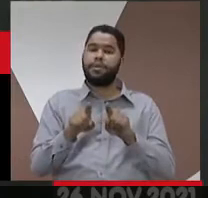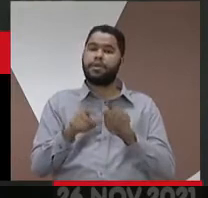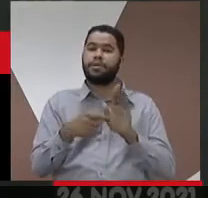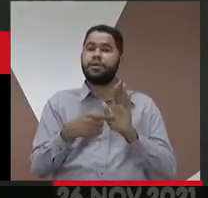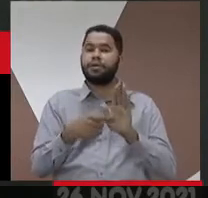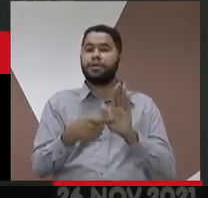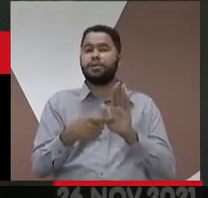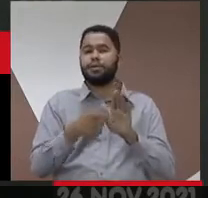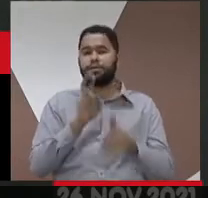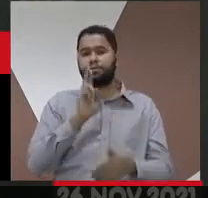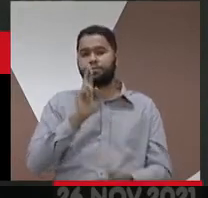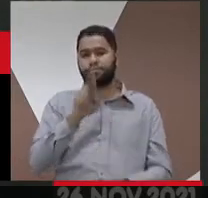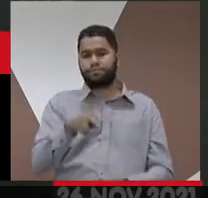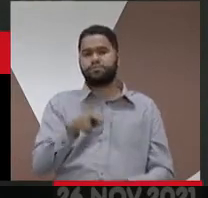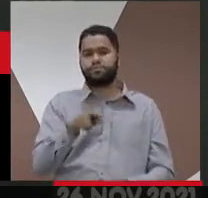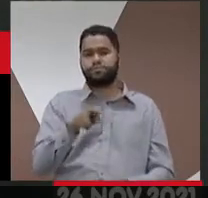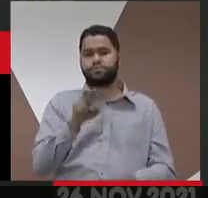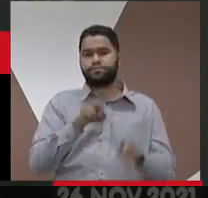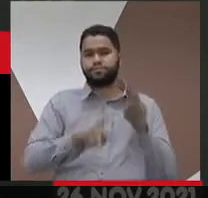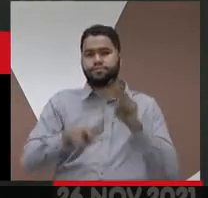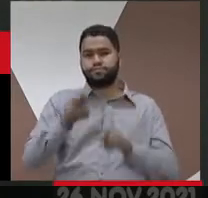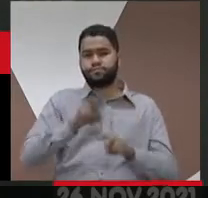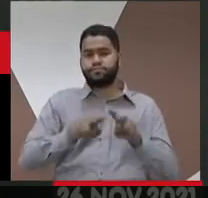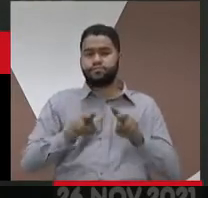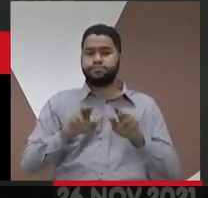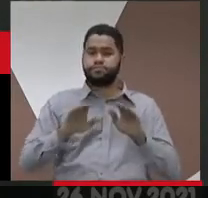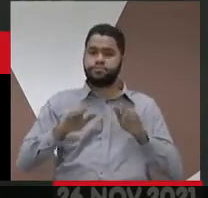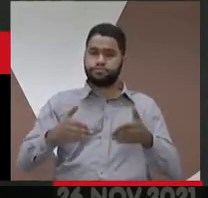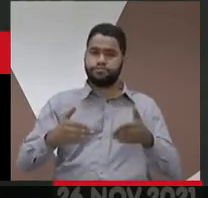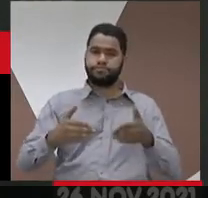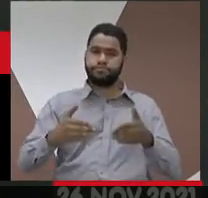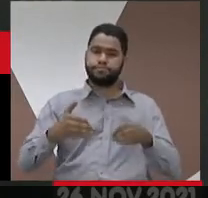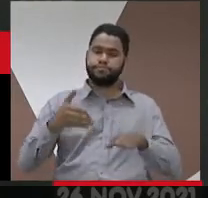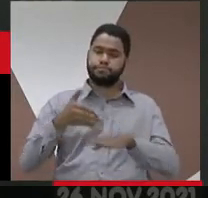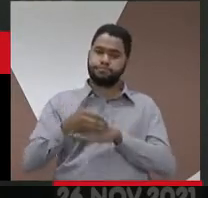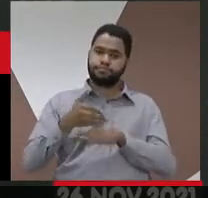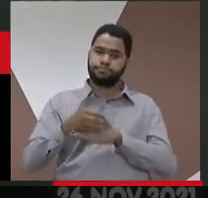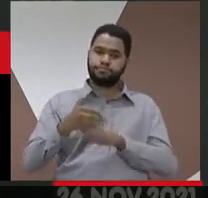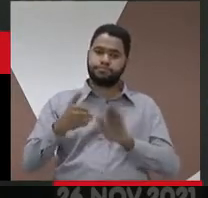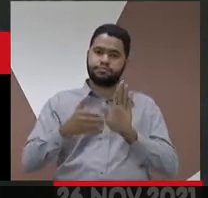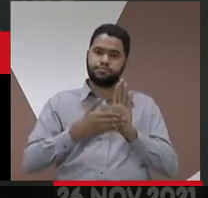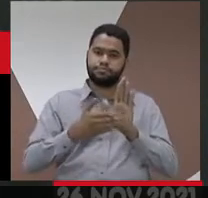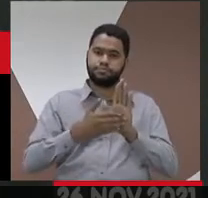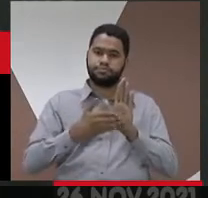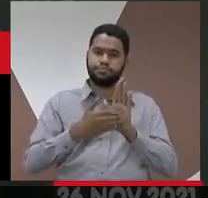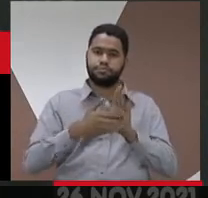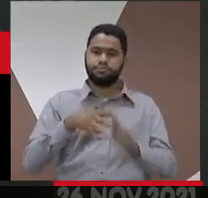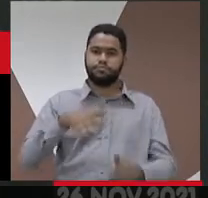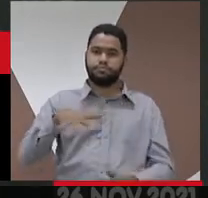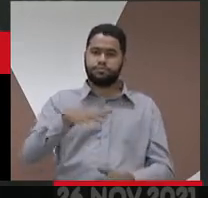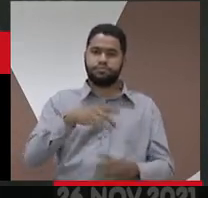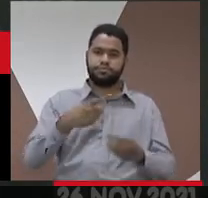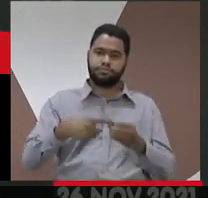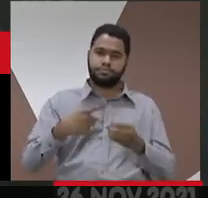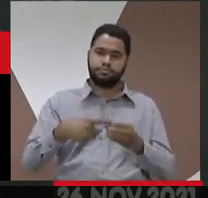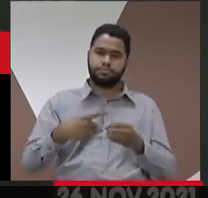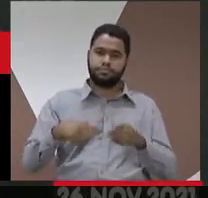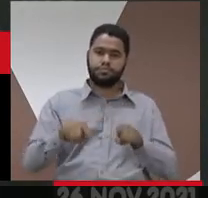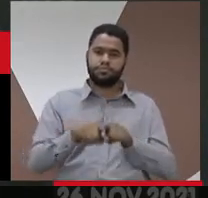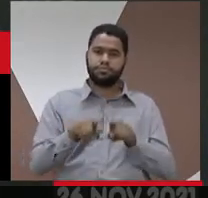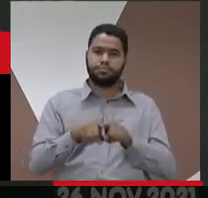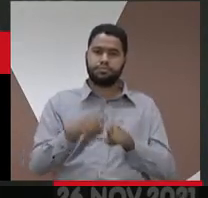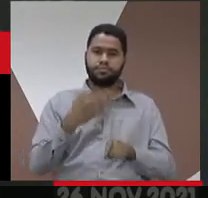a respectiva respostas analisadas acerca das intervenções propostas por esse empreendimento do território municipal. Reitera-se